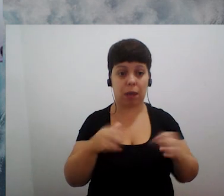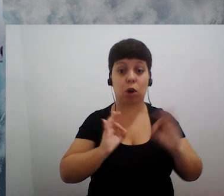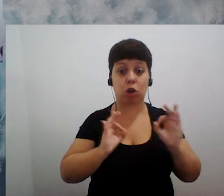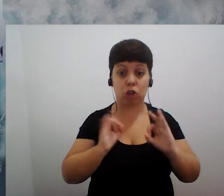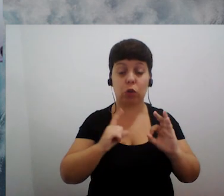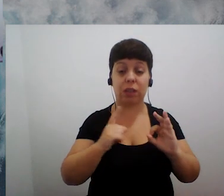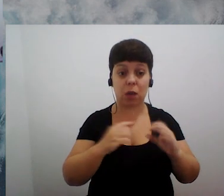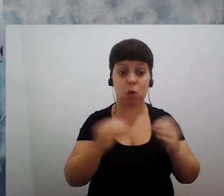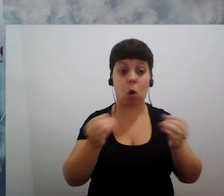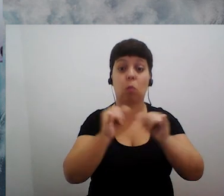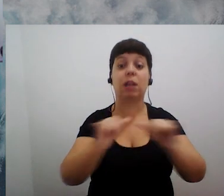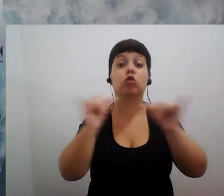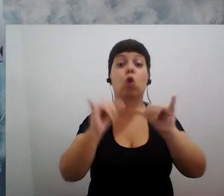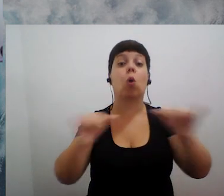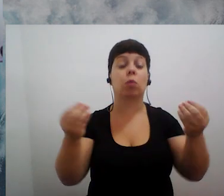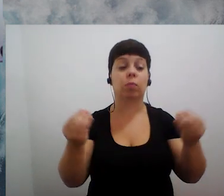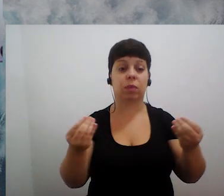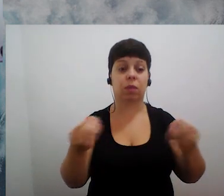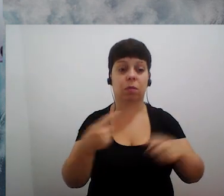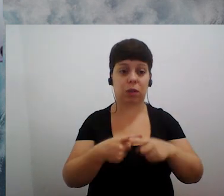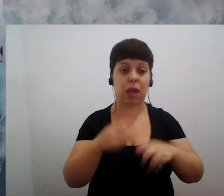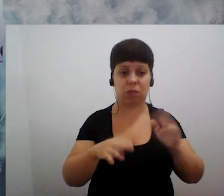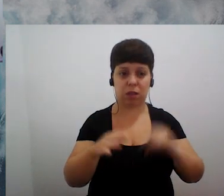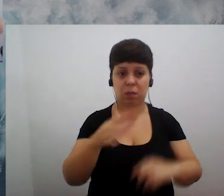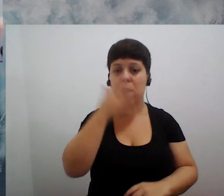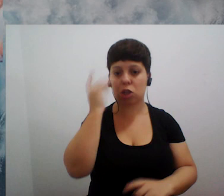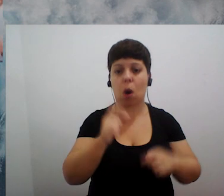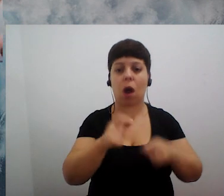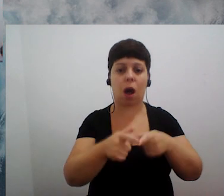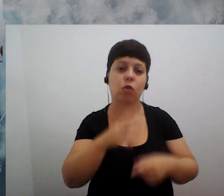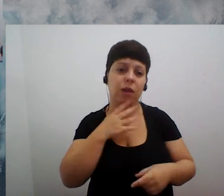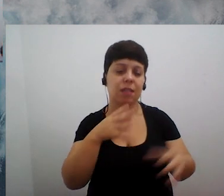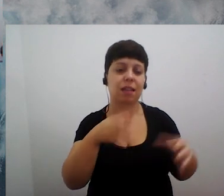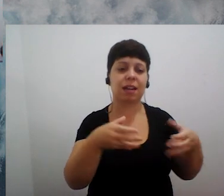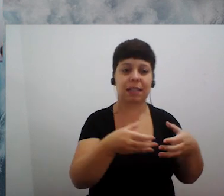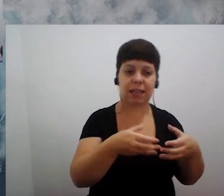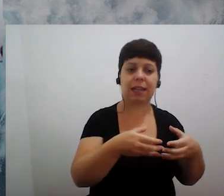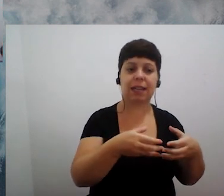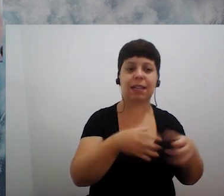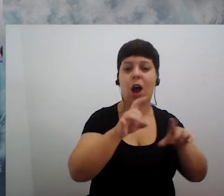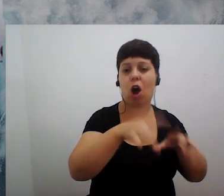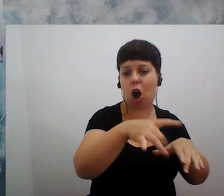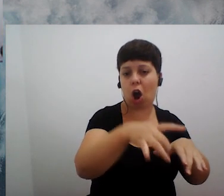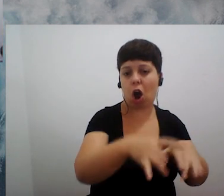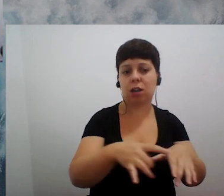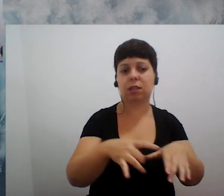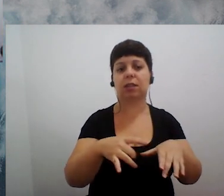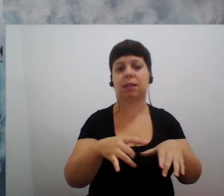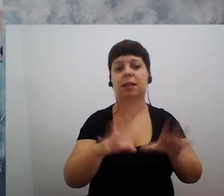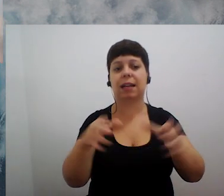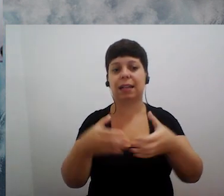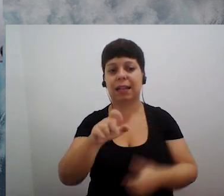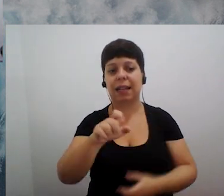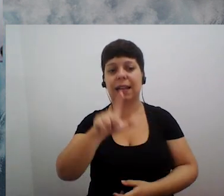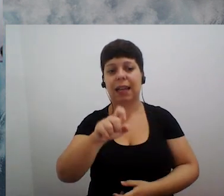legitimar os projetos que a gente está fazendo aqui para a galera daqui. Porque, pô, muita gente da quebrada conhece a galera da Horta, a galera do Cordão, a galera da Capoeira, a galera do